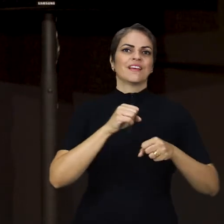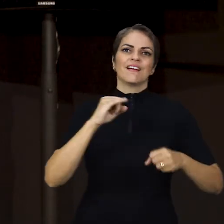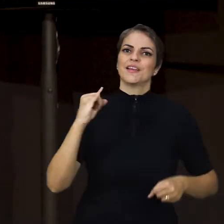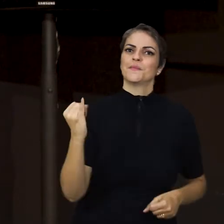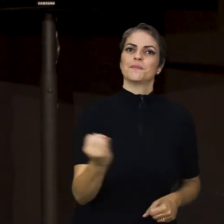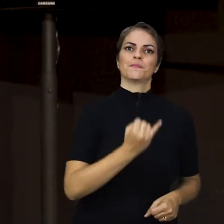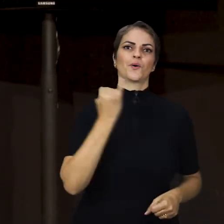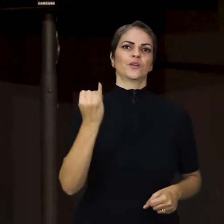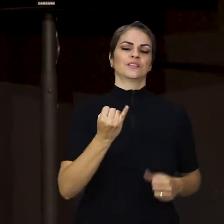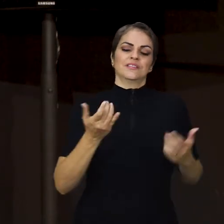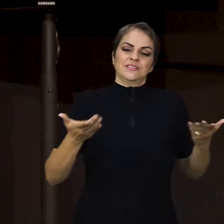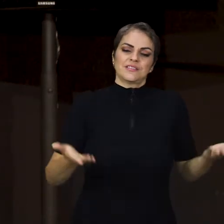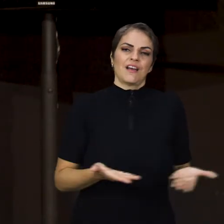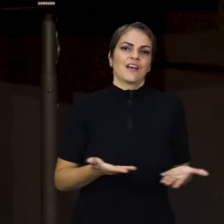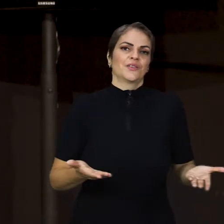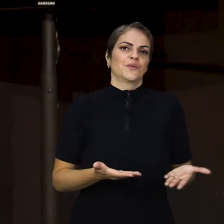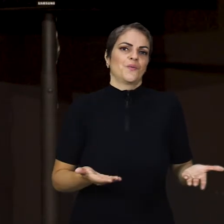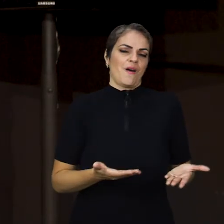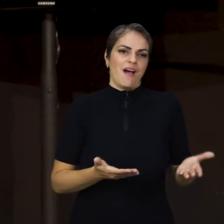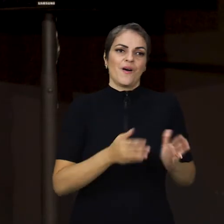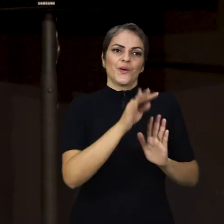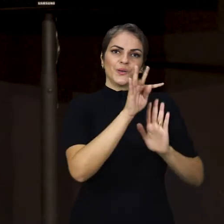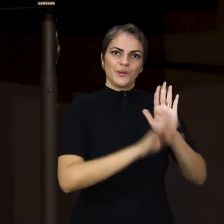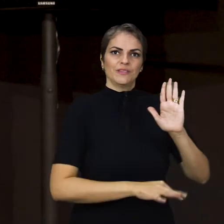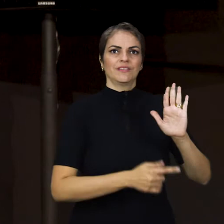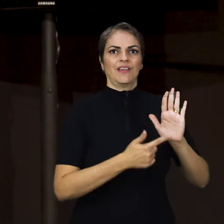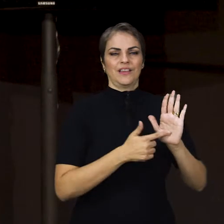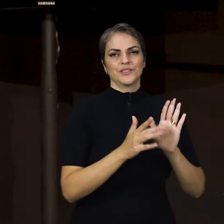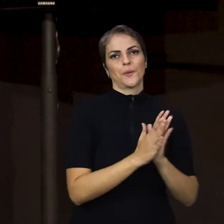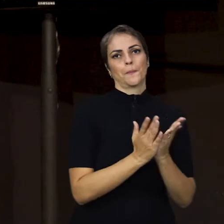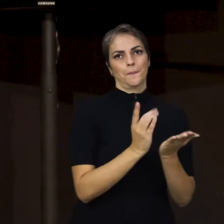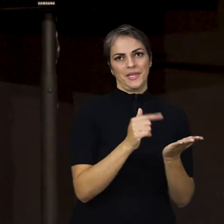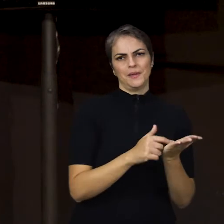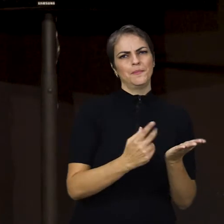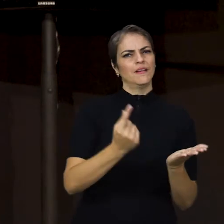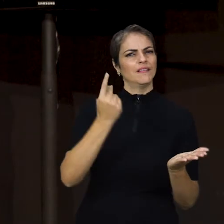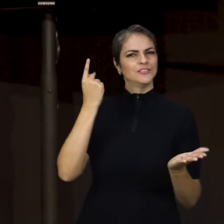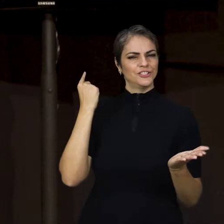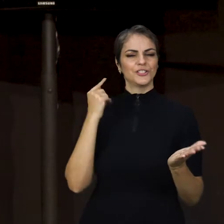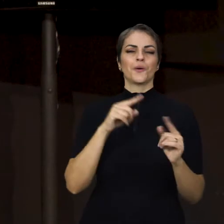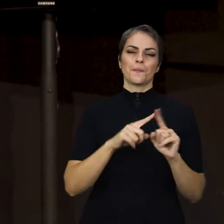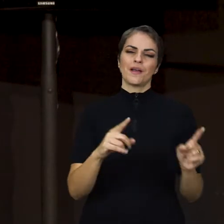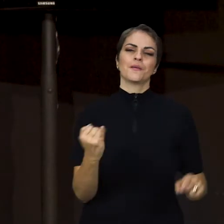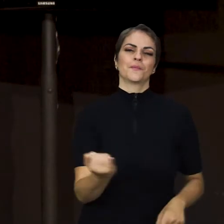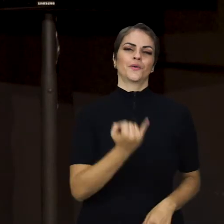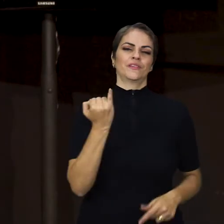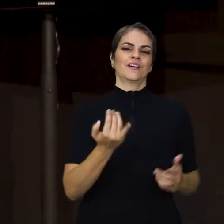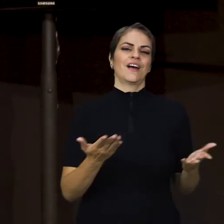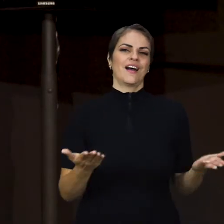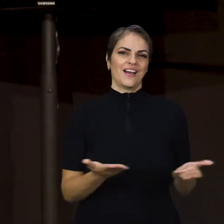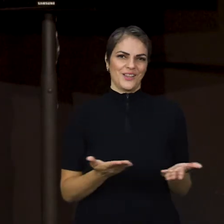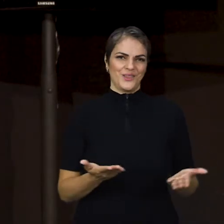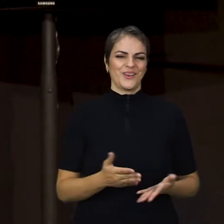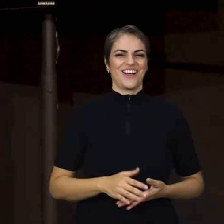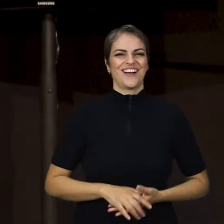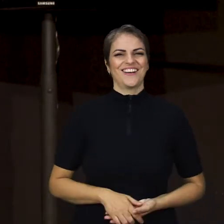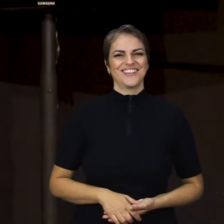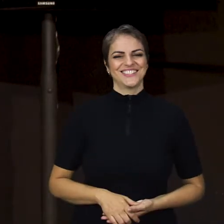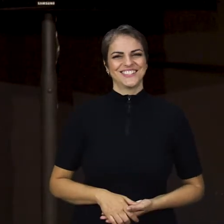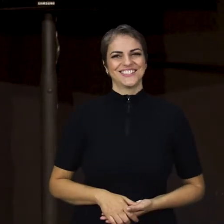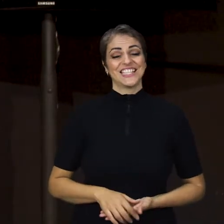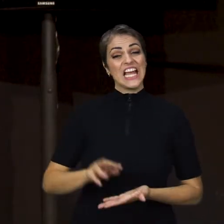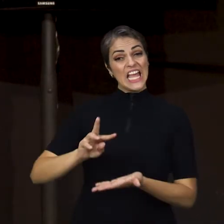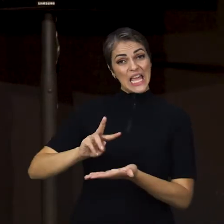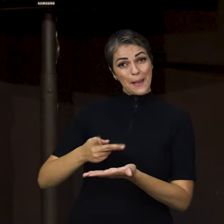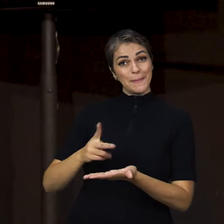contemporânea dos textos antigos, especificamente das Sagradas Escrituras. Então, o que é a hermenêutica?